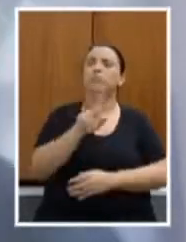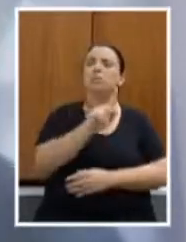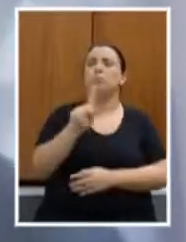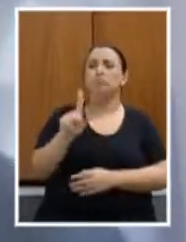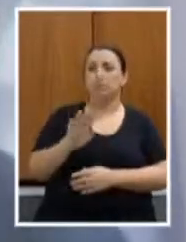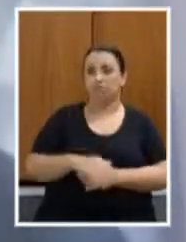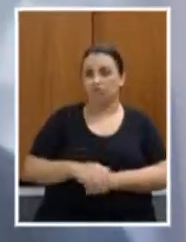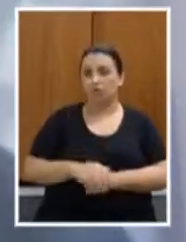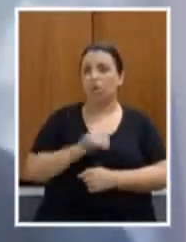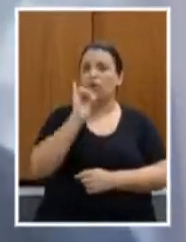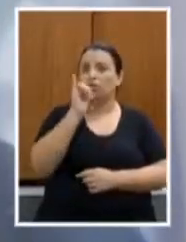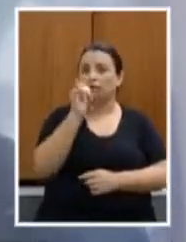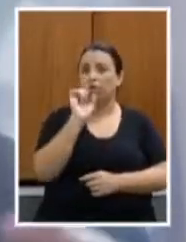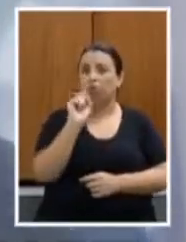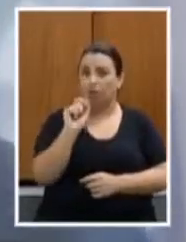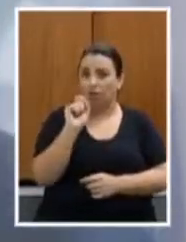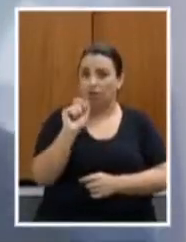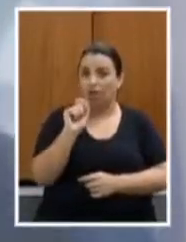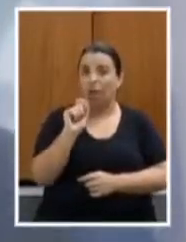pago